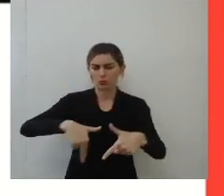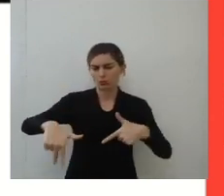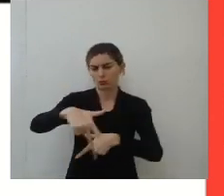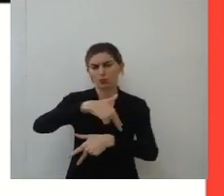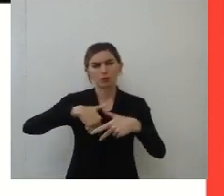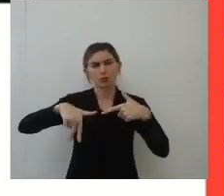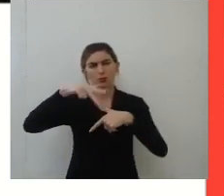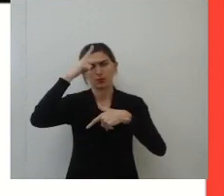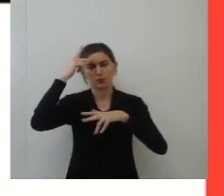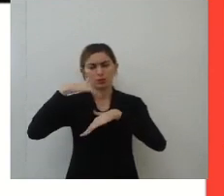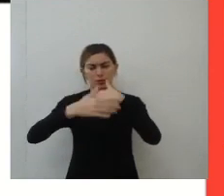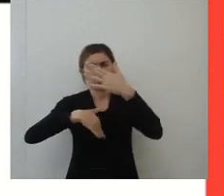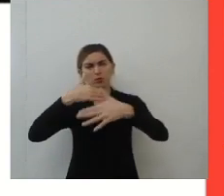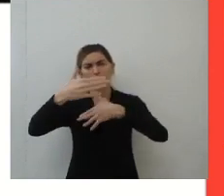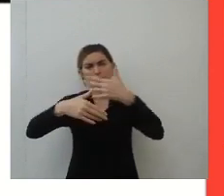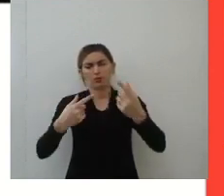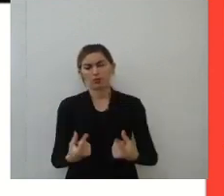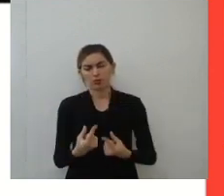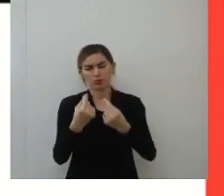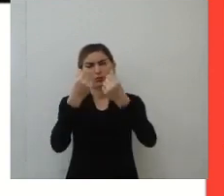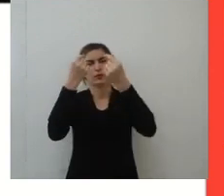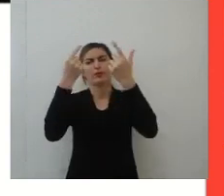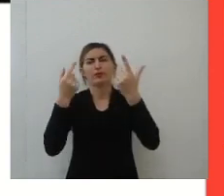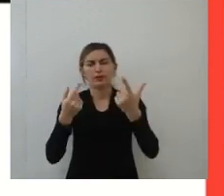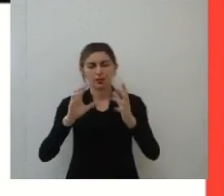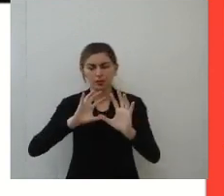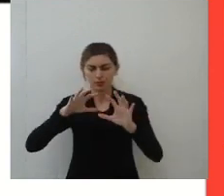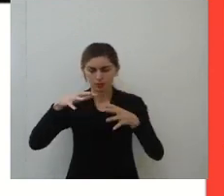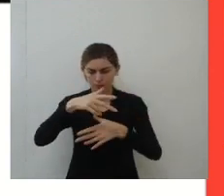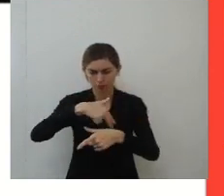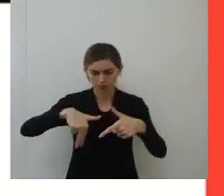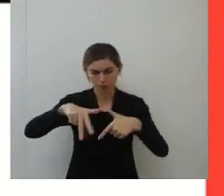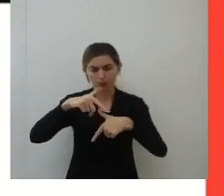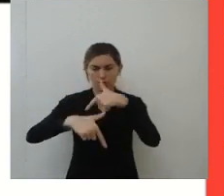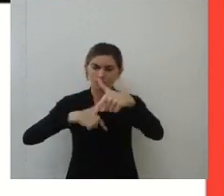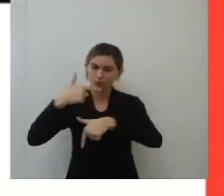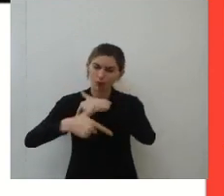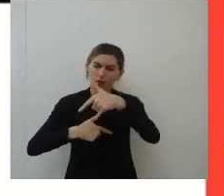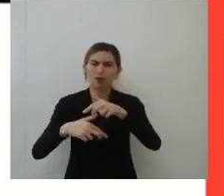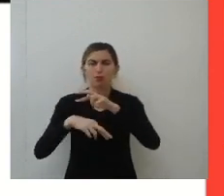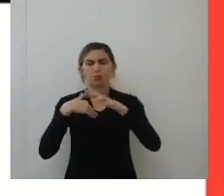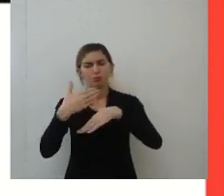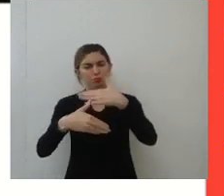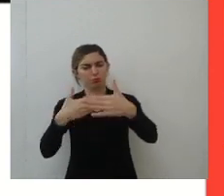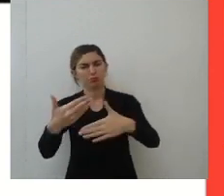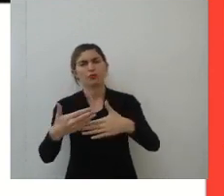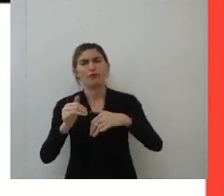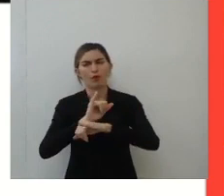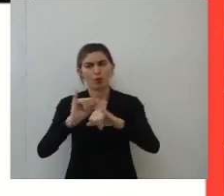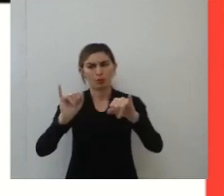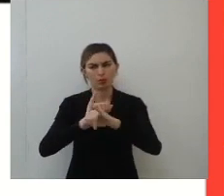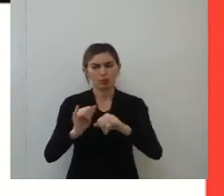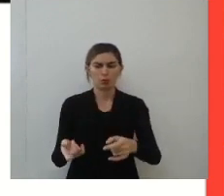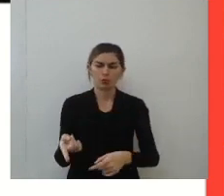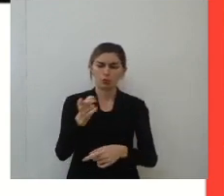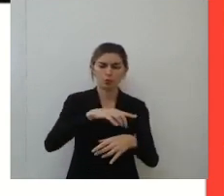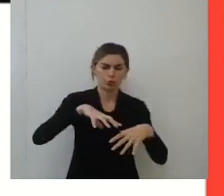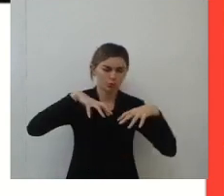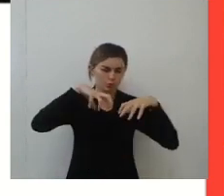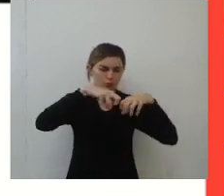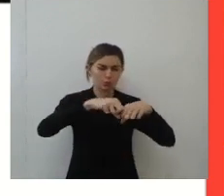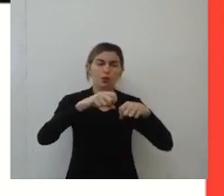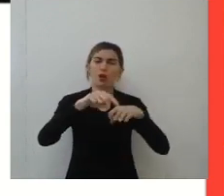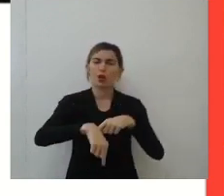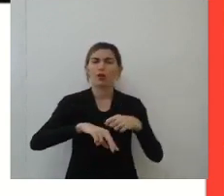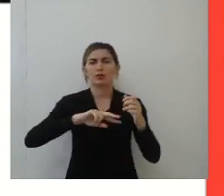urbana, de desenvolvimento de economias, de centralidade de serviços, do desenvolvimento da informação. E os opacos são